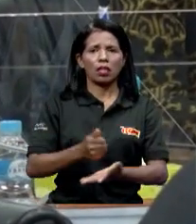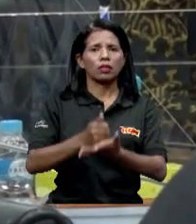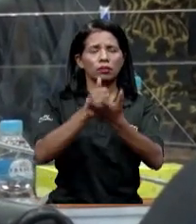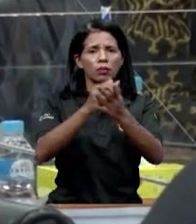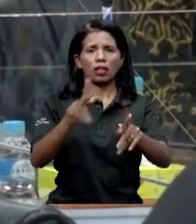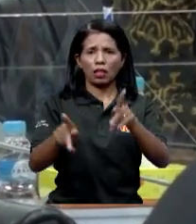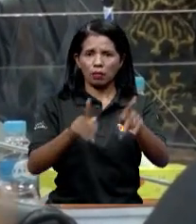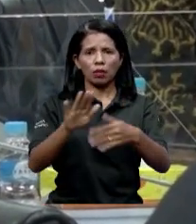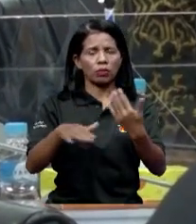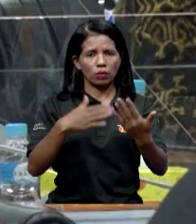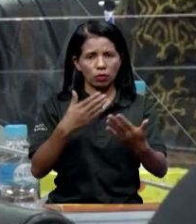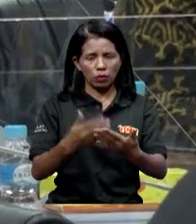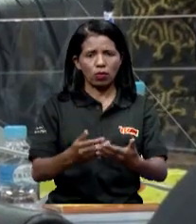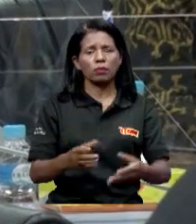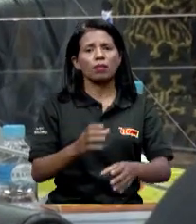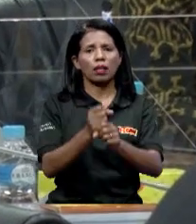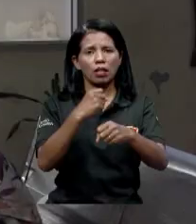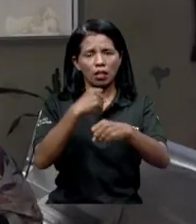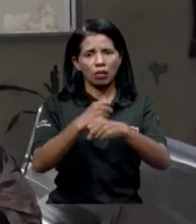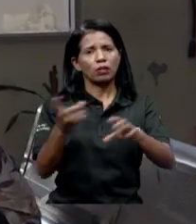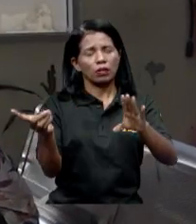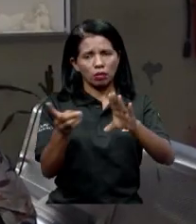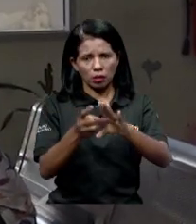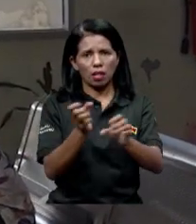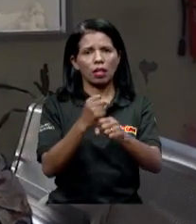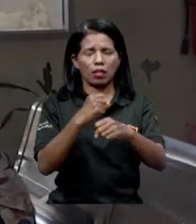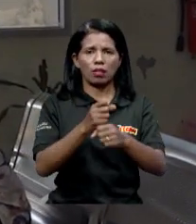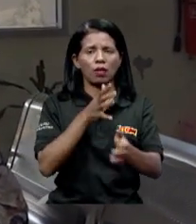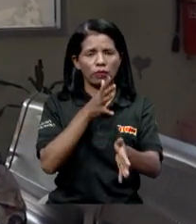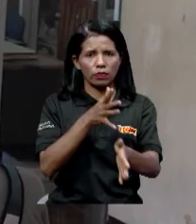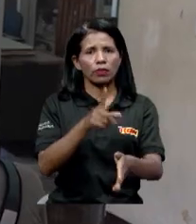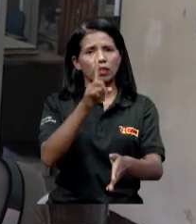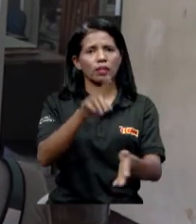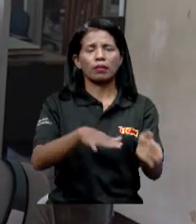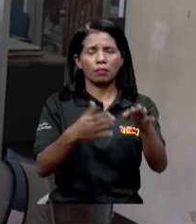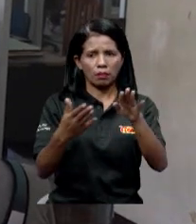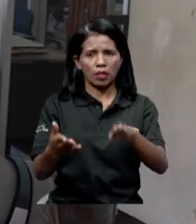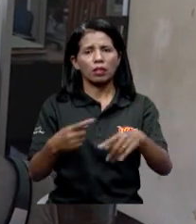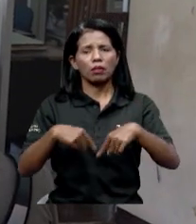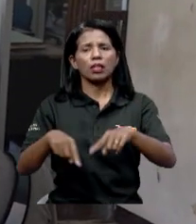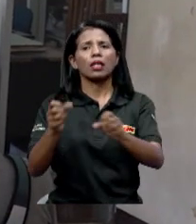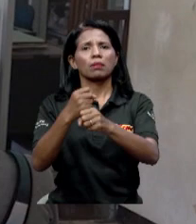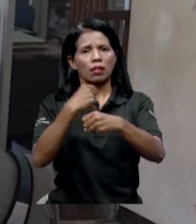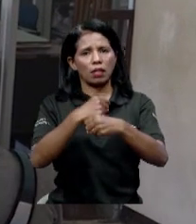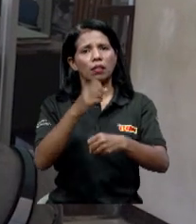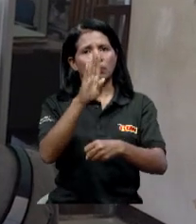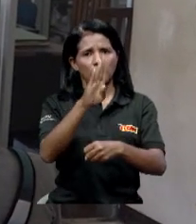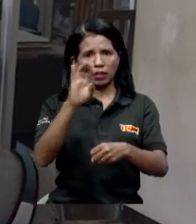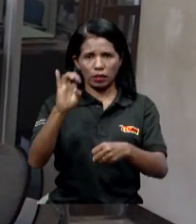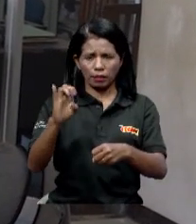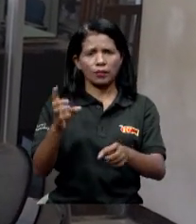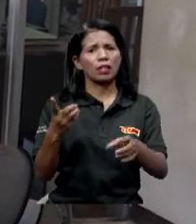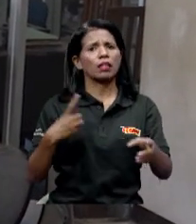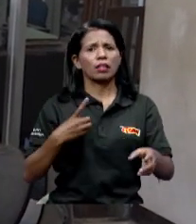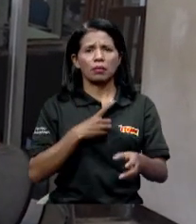trata Sirene documento o dia, onde resulta idoso e de la convida o anjira a do trata bilhete identidade. Nune deputado Cira,